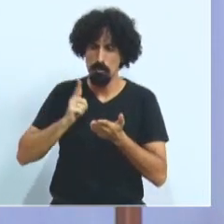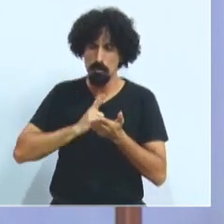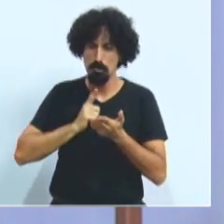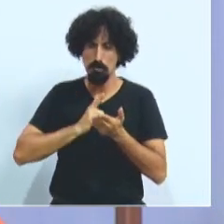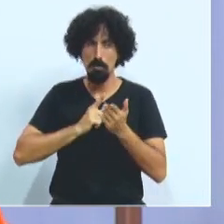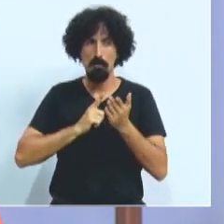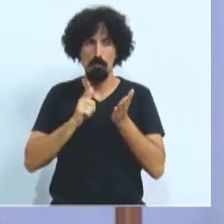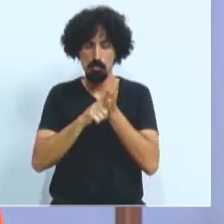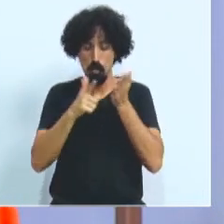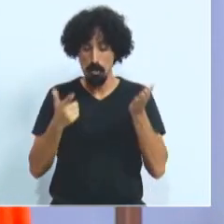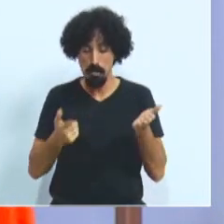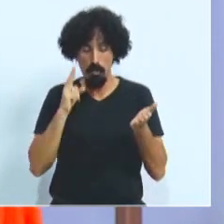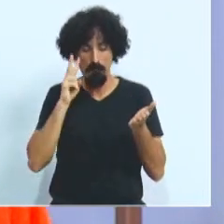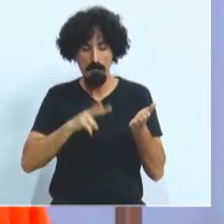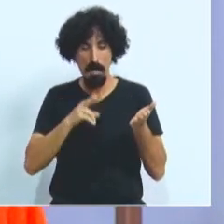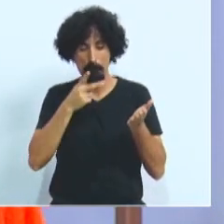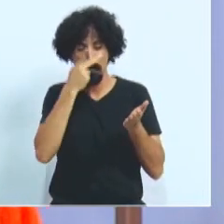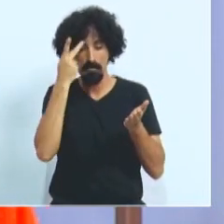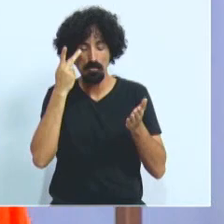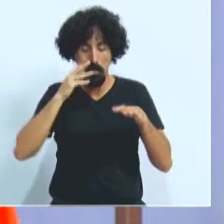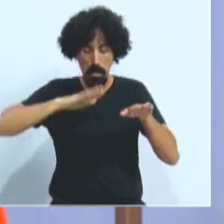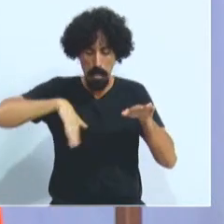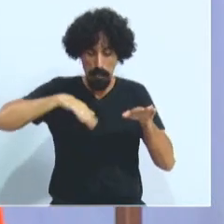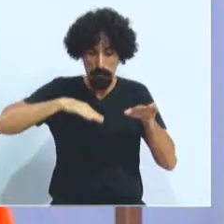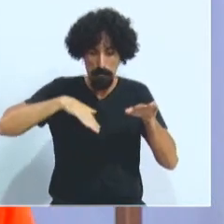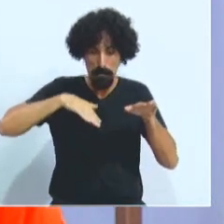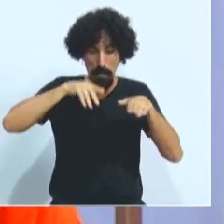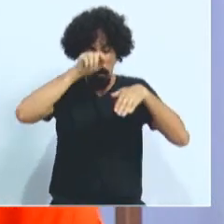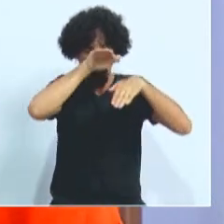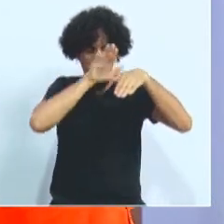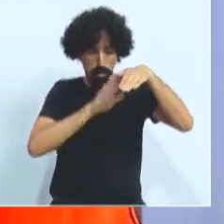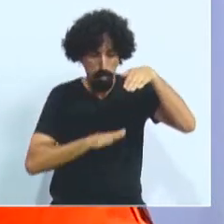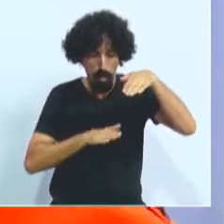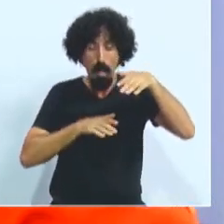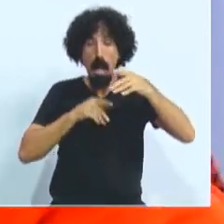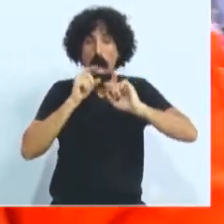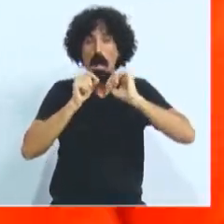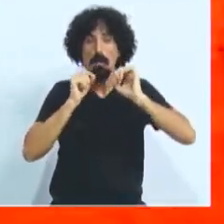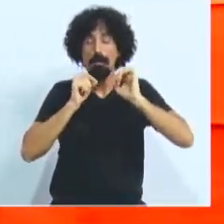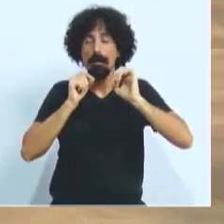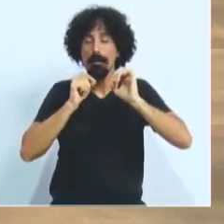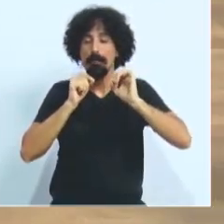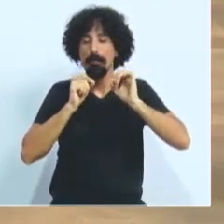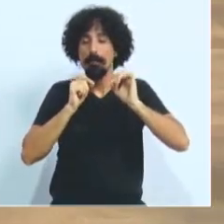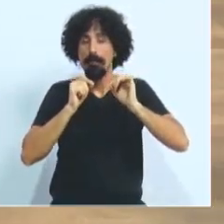Jamari, foi um caso de afogamento de uma criança, né? Foi dois companheiros nossos,